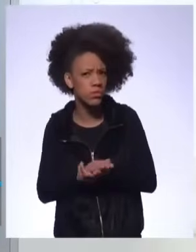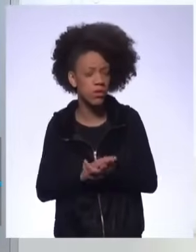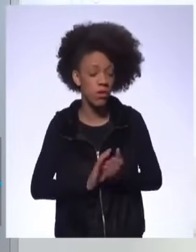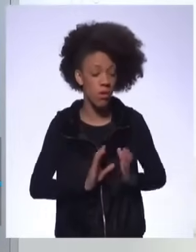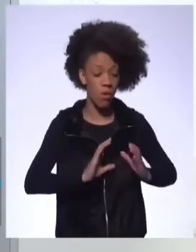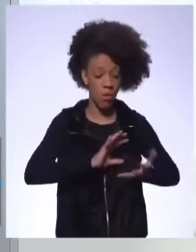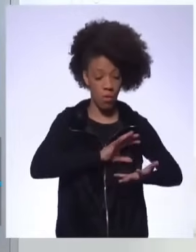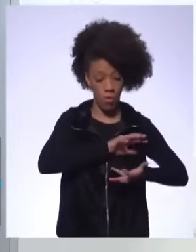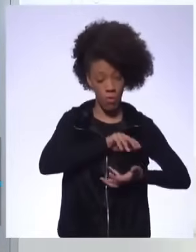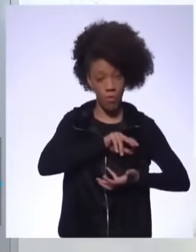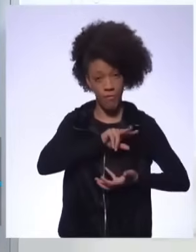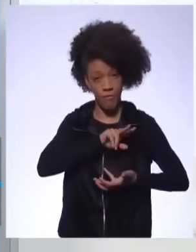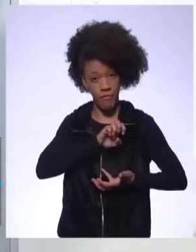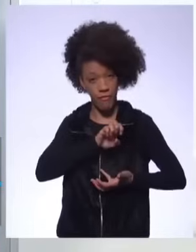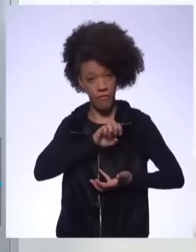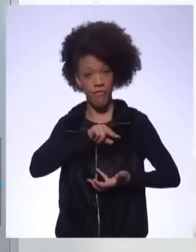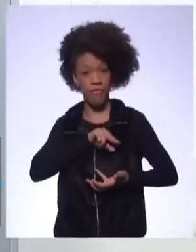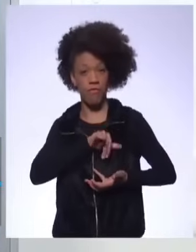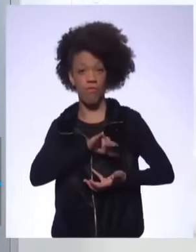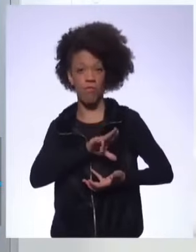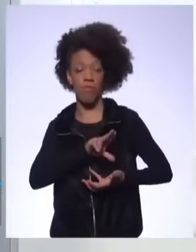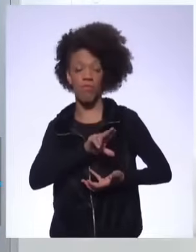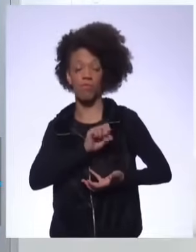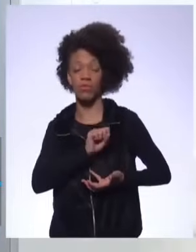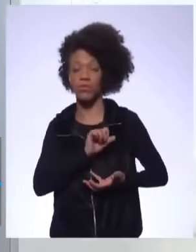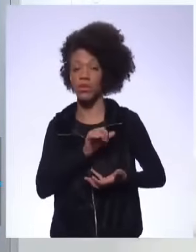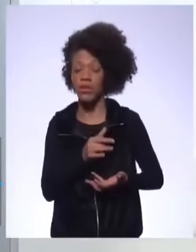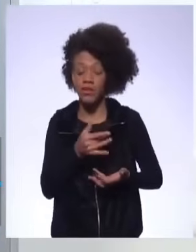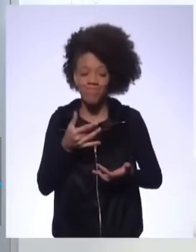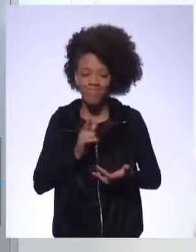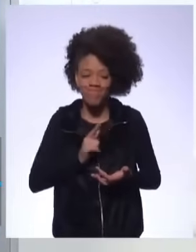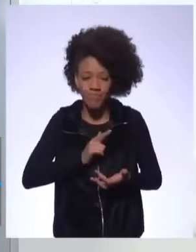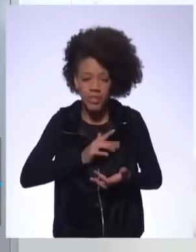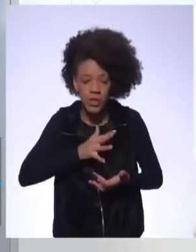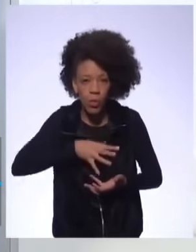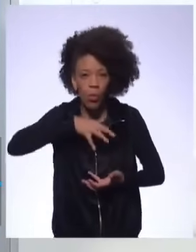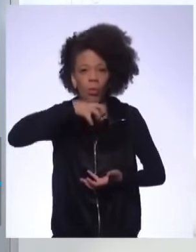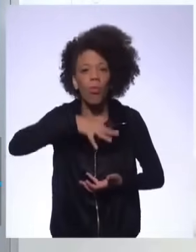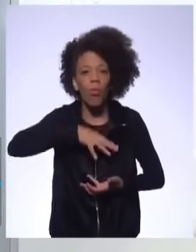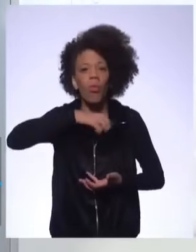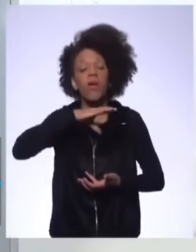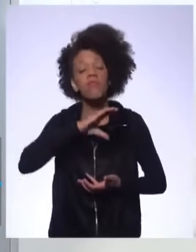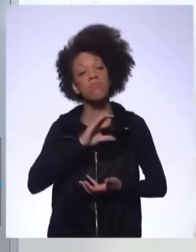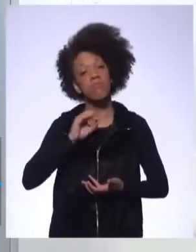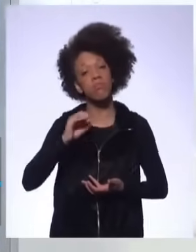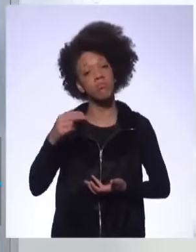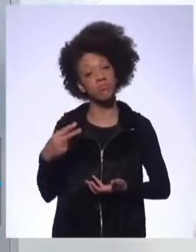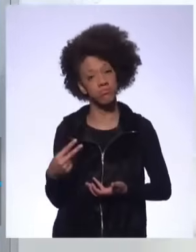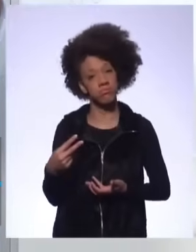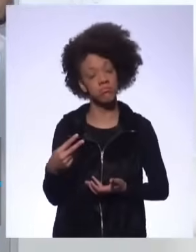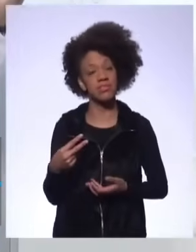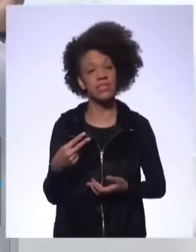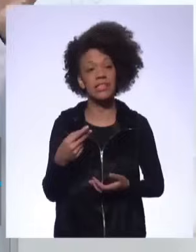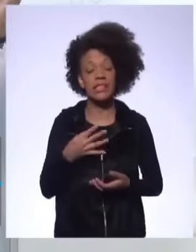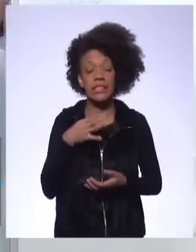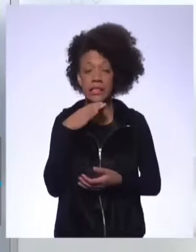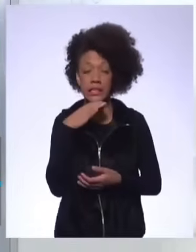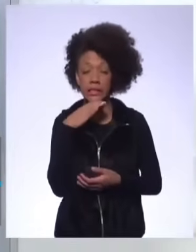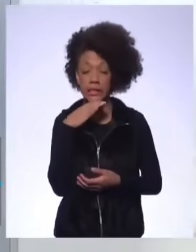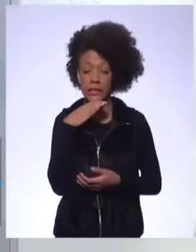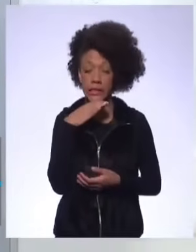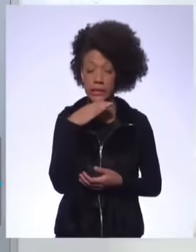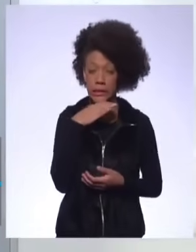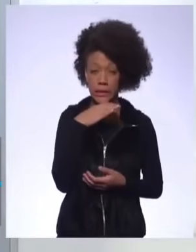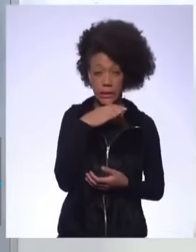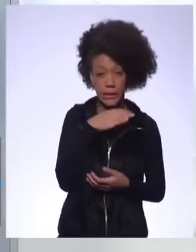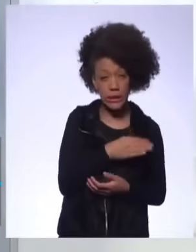é complicadíssimo. Tá? Ele tem uma atmosfera muito rica em gás carbônico, então ele é até mais quente que Mercúrio, que seria o mais próximo do Sol. Para